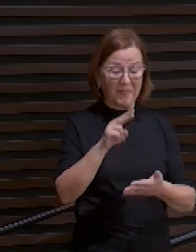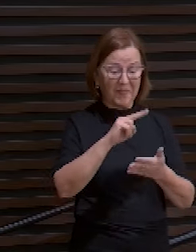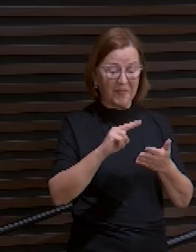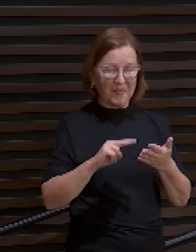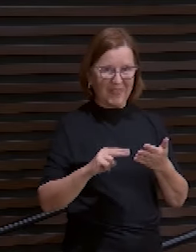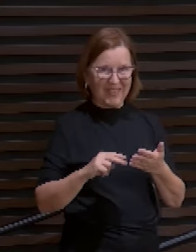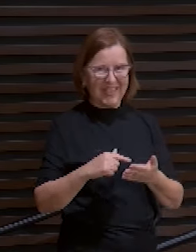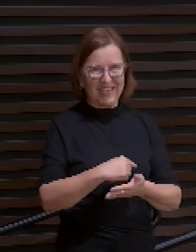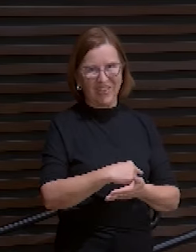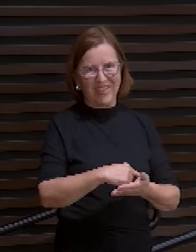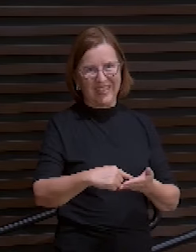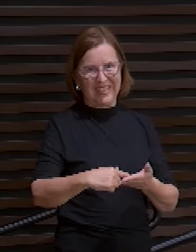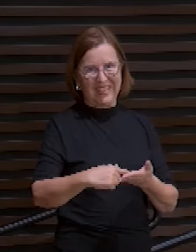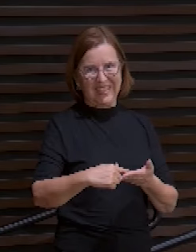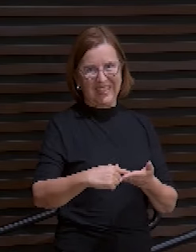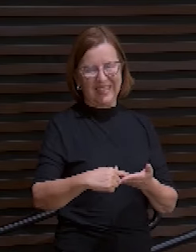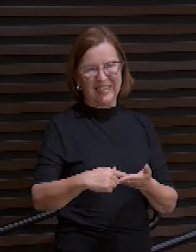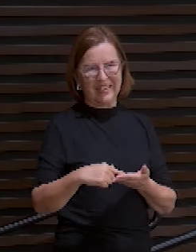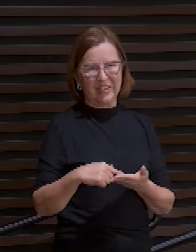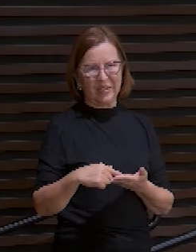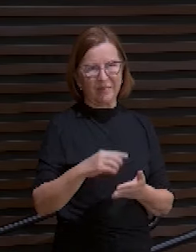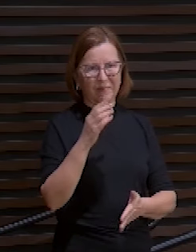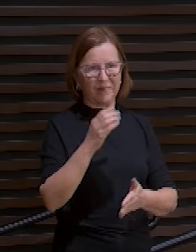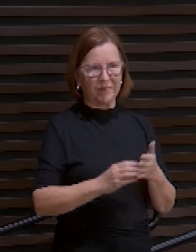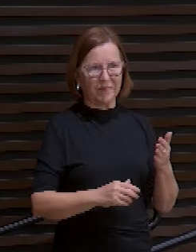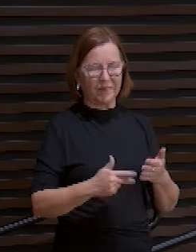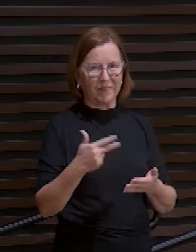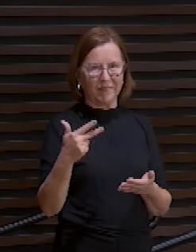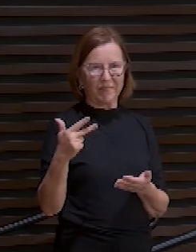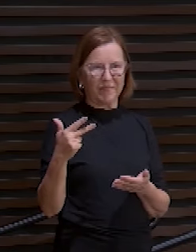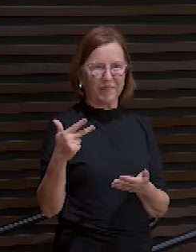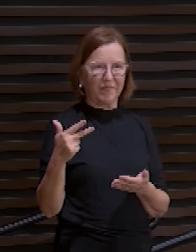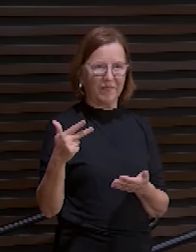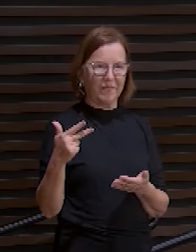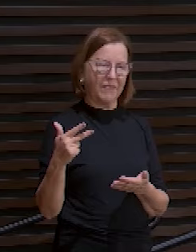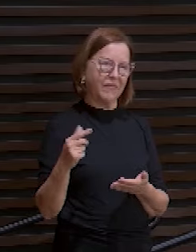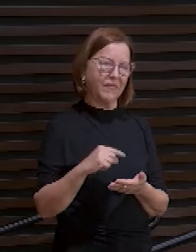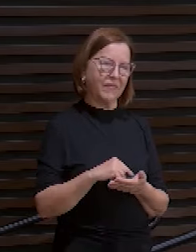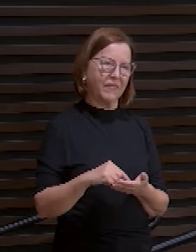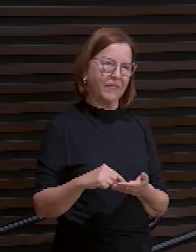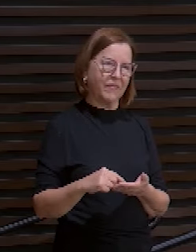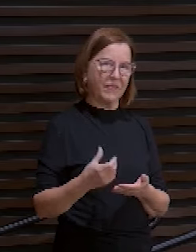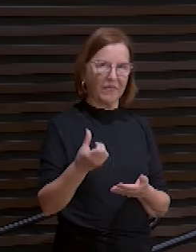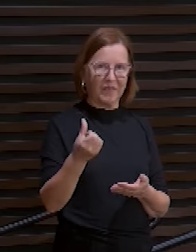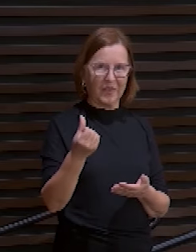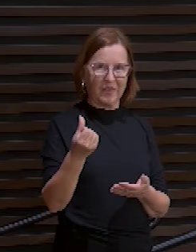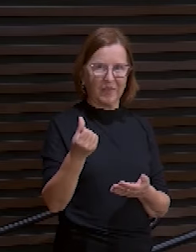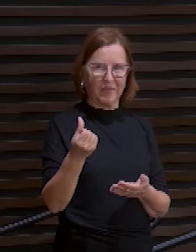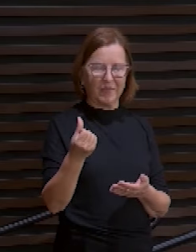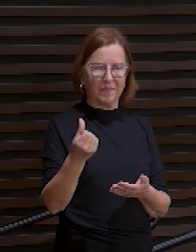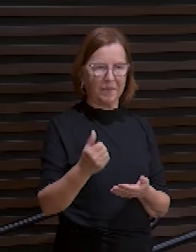em Gênesis Capítulo 3 no verso